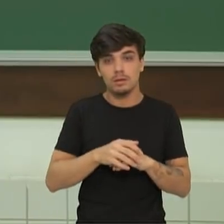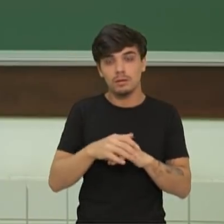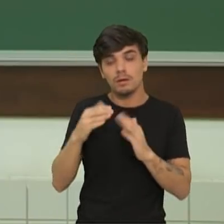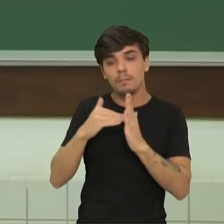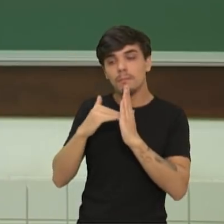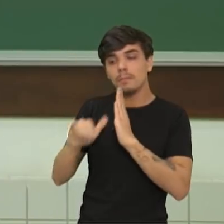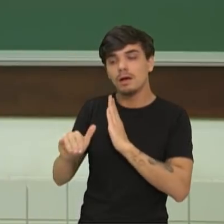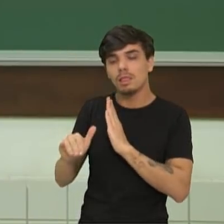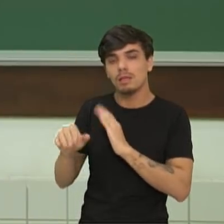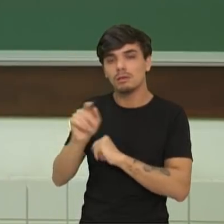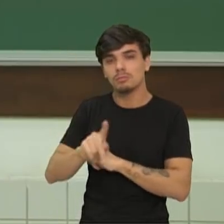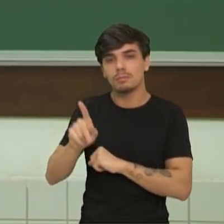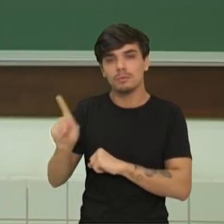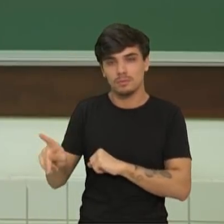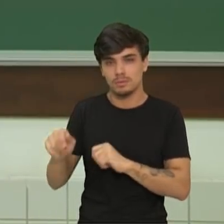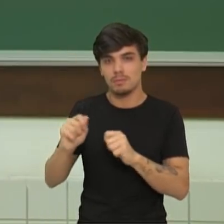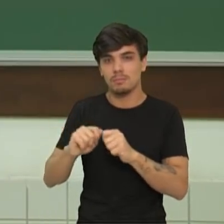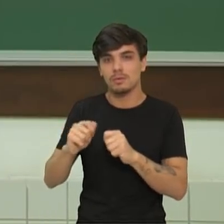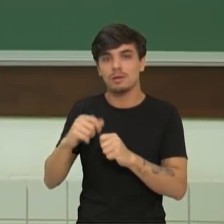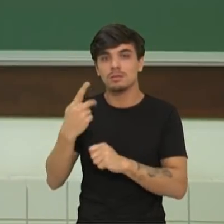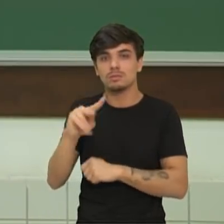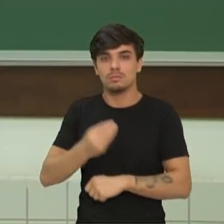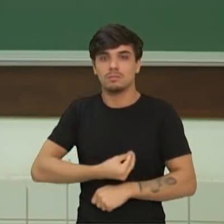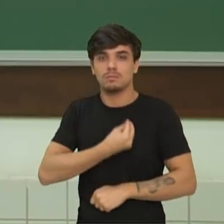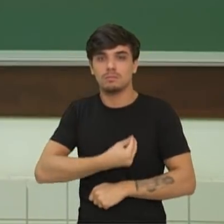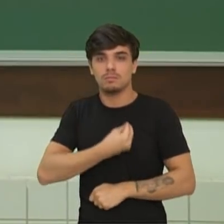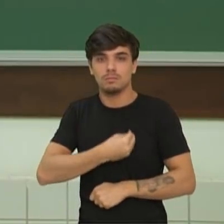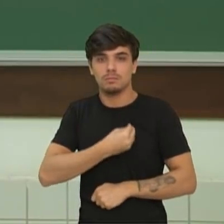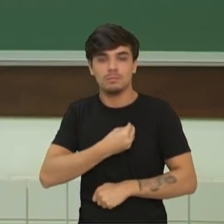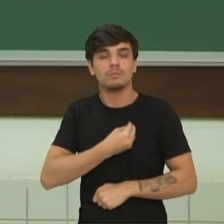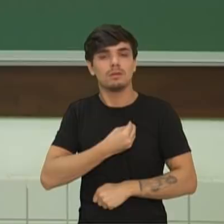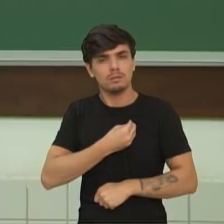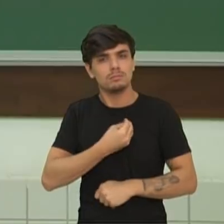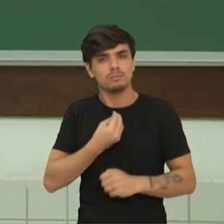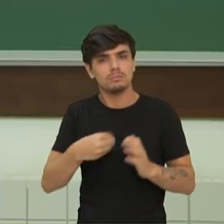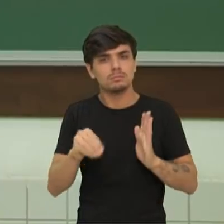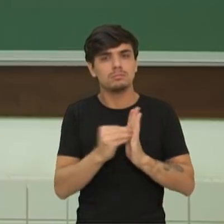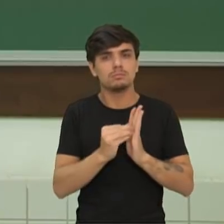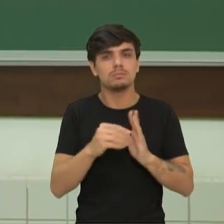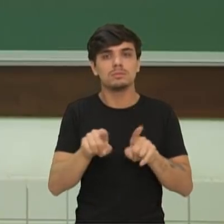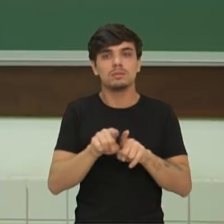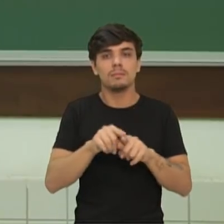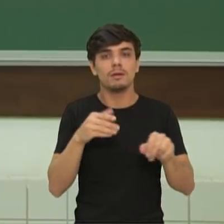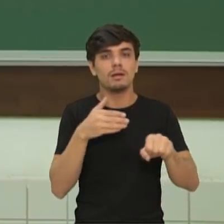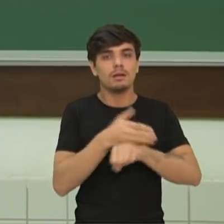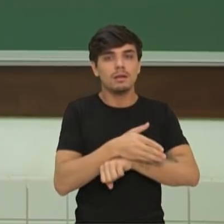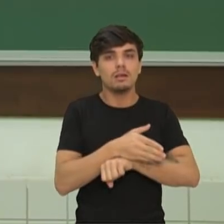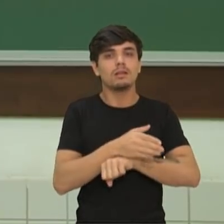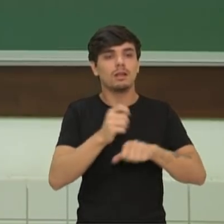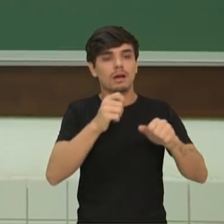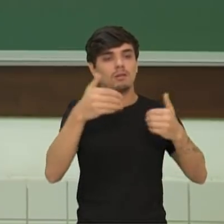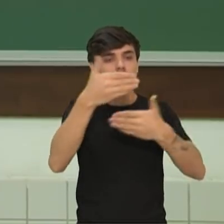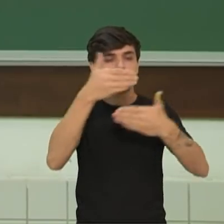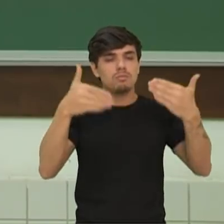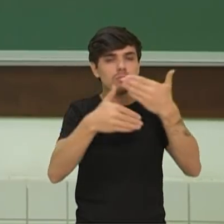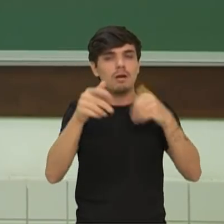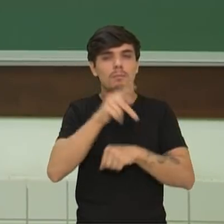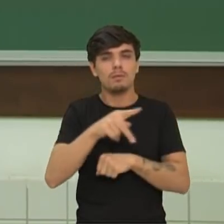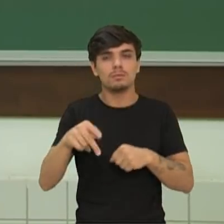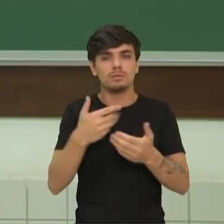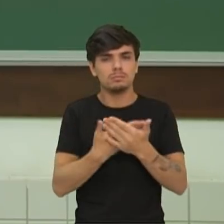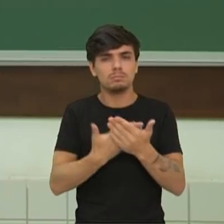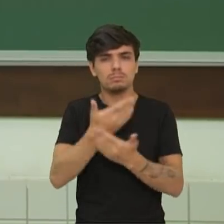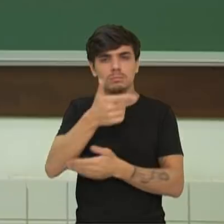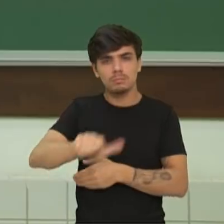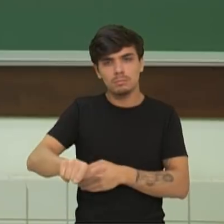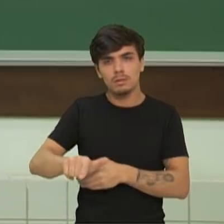envia, porque assim a sua frequência fica computada, e entra nos slides da professora de novo, dá mais uma estudadinha e